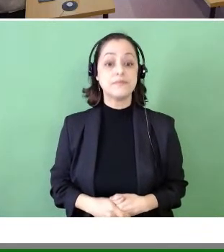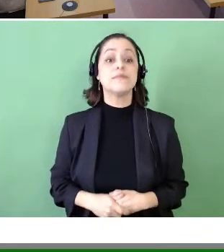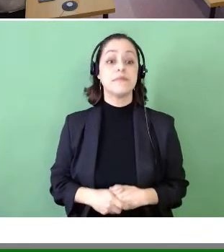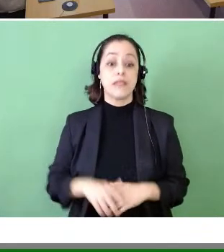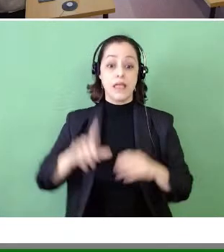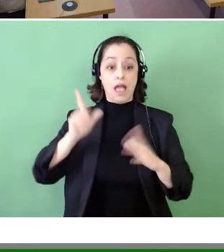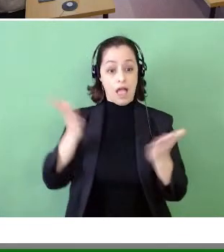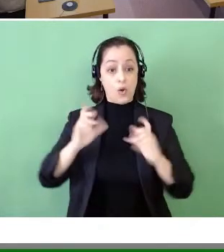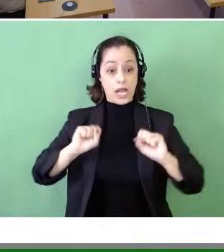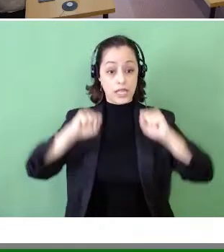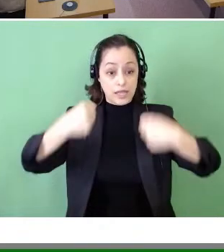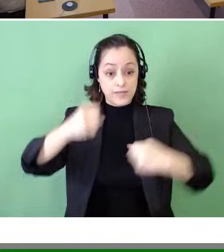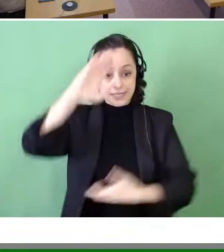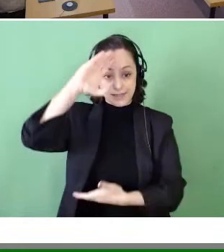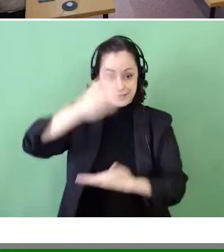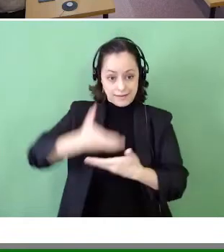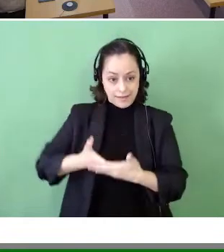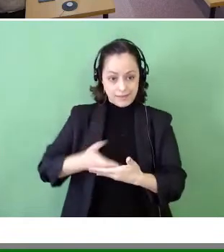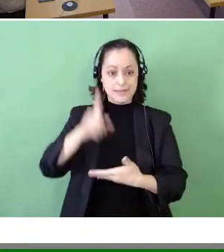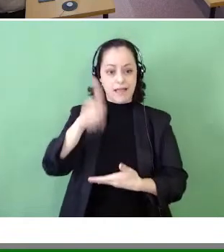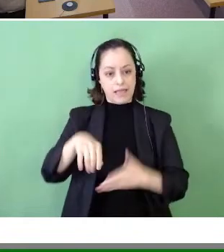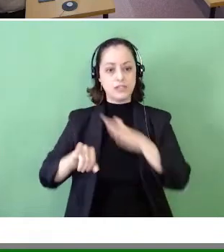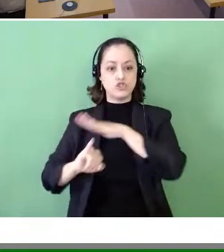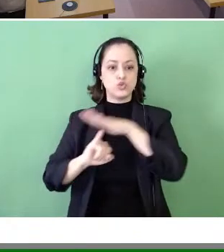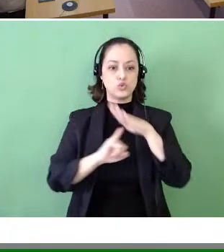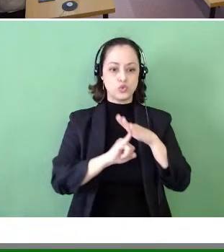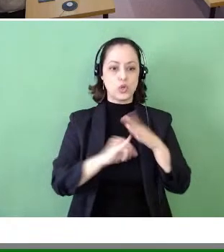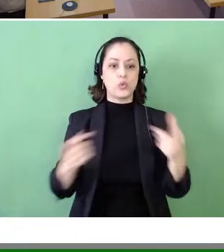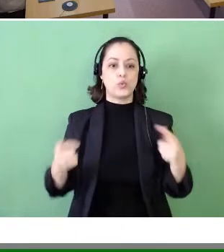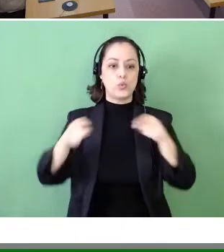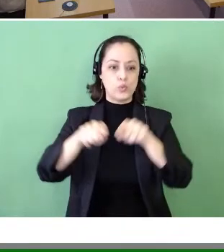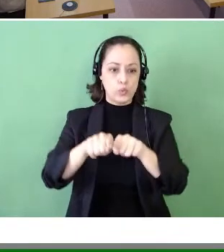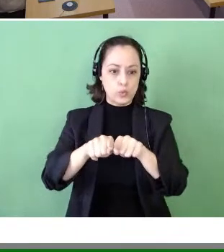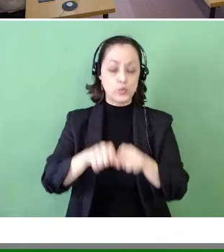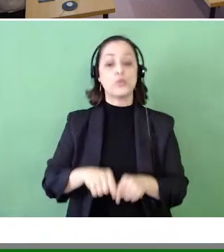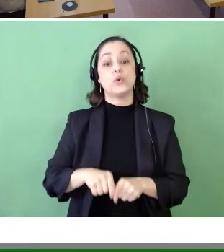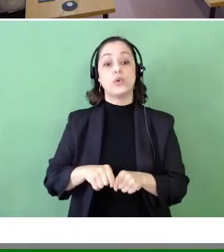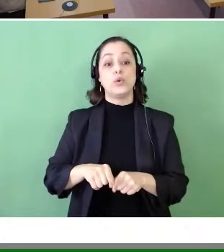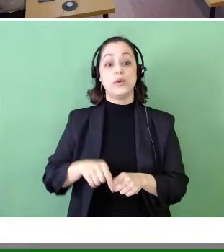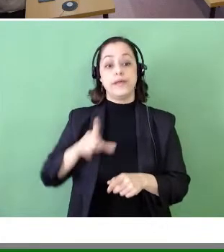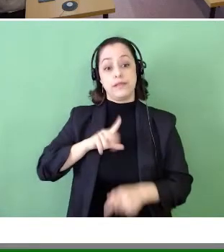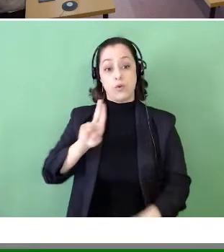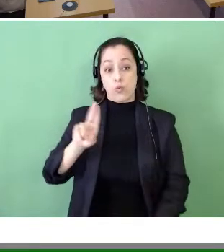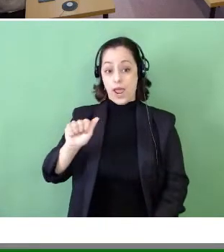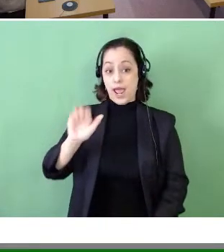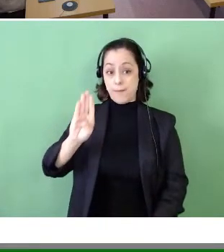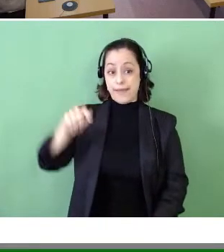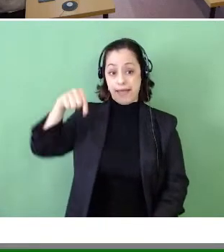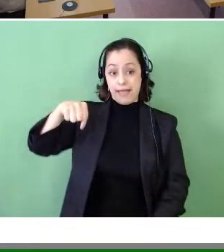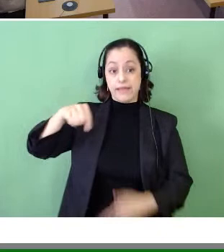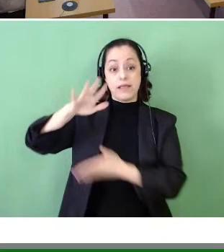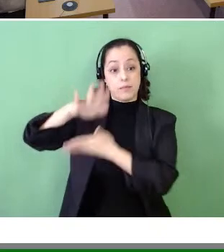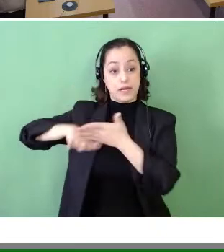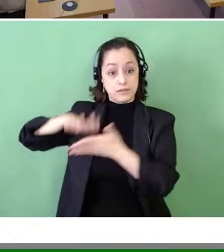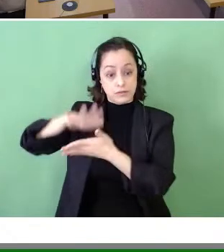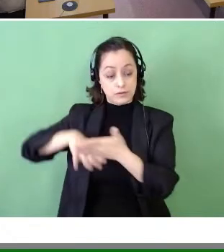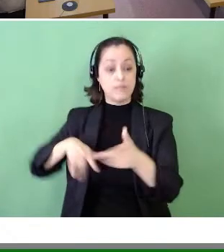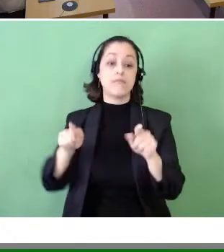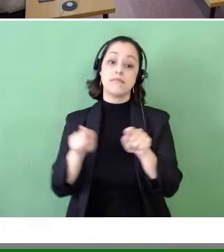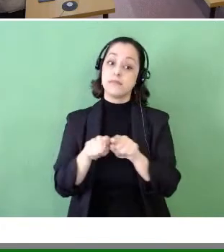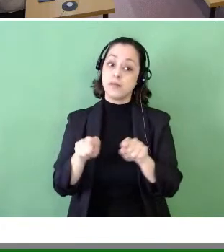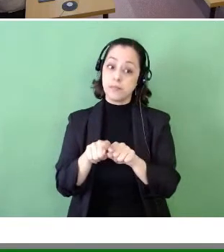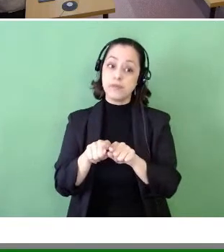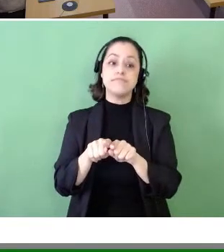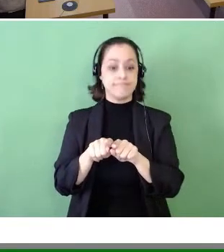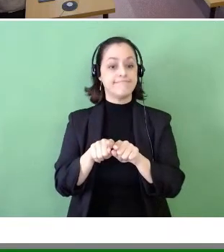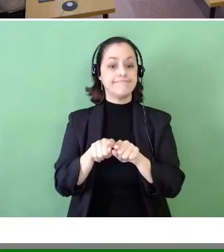esta tesis ocurre en cotutela. Entonces, estamos en la universidad aquí de Barcelona, que es la Universidad Autónoma, y también con